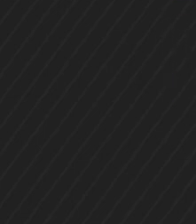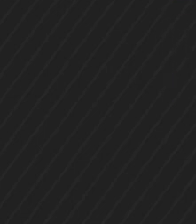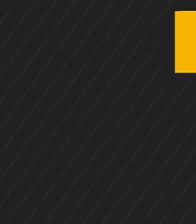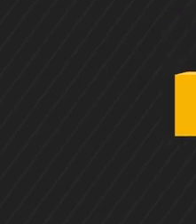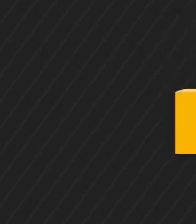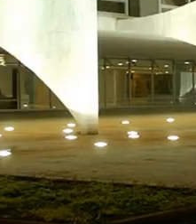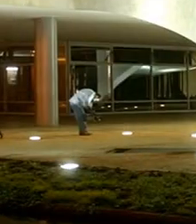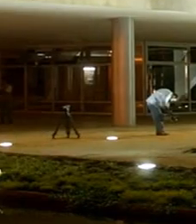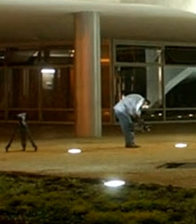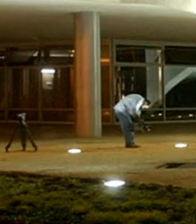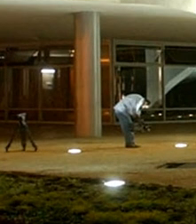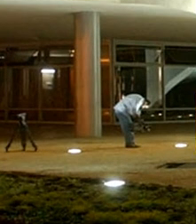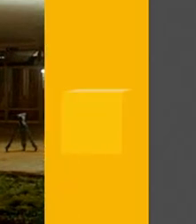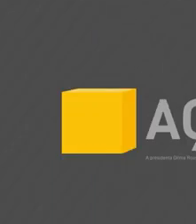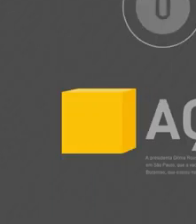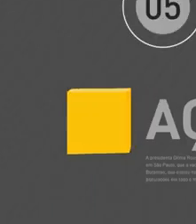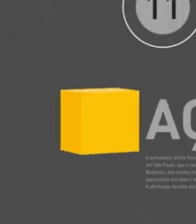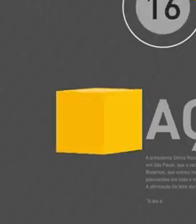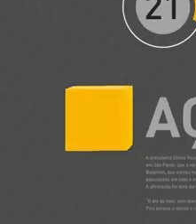Música